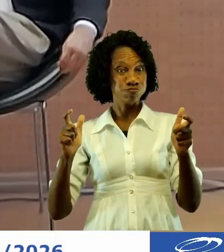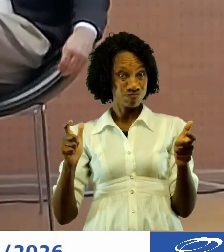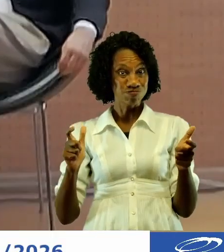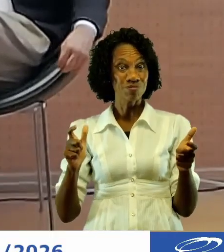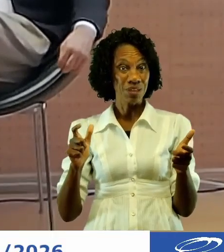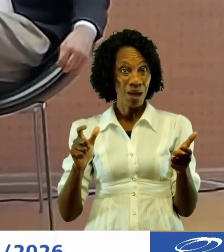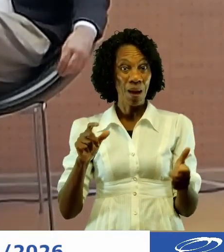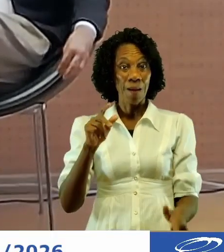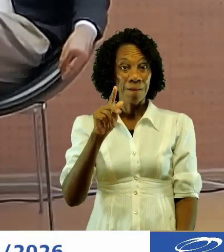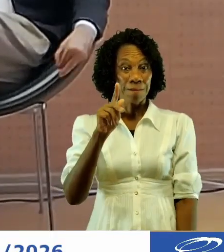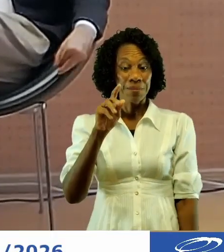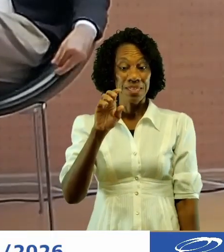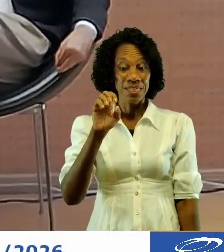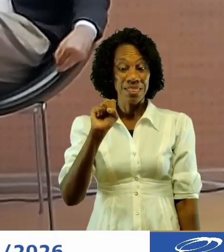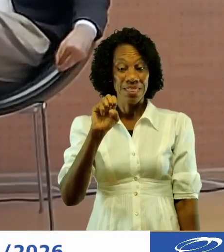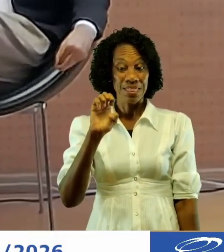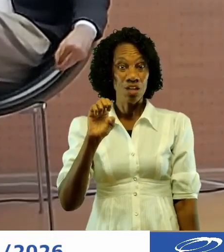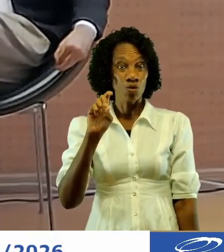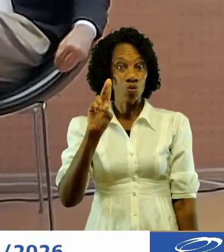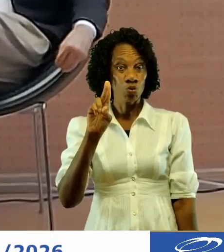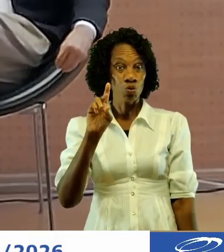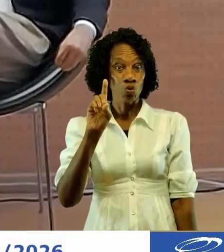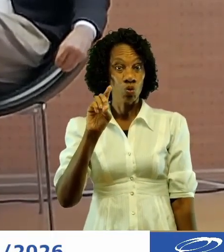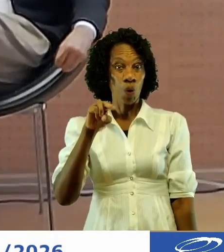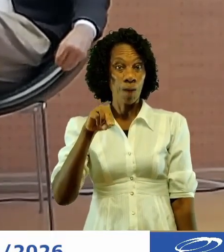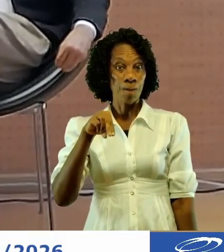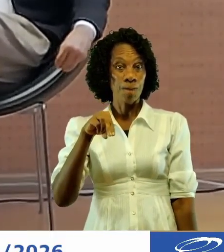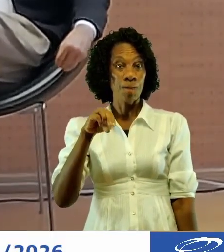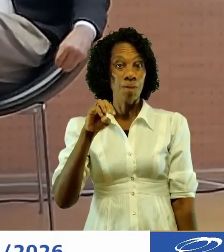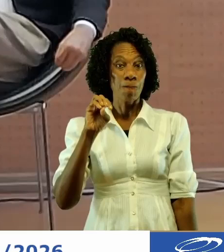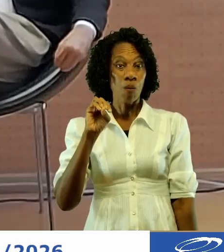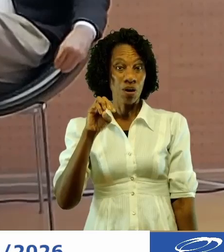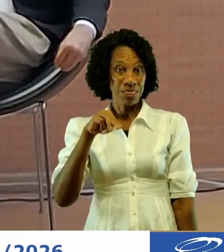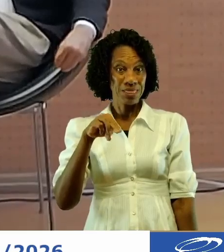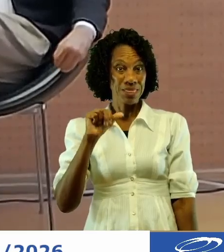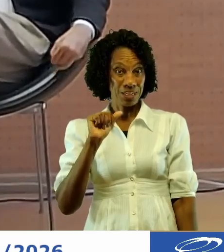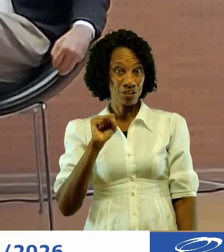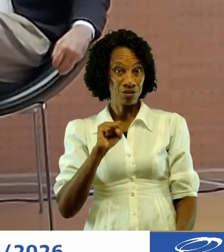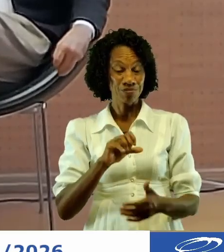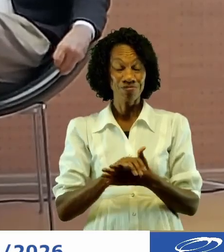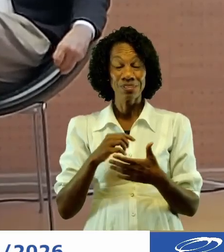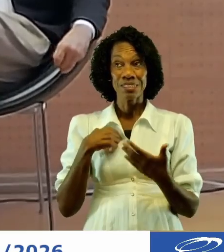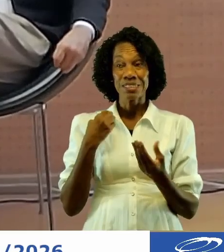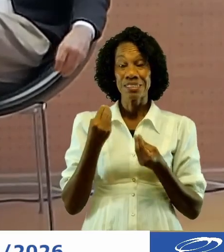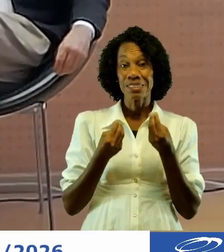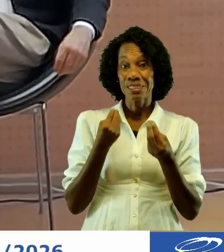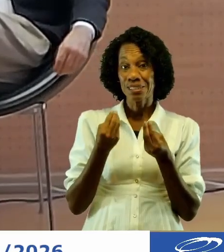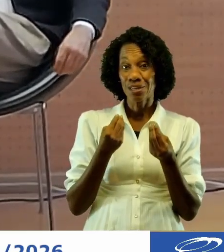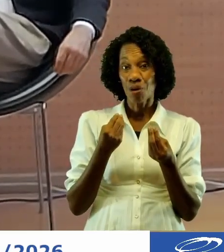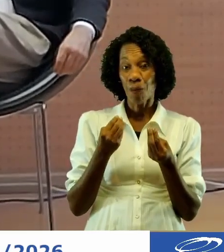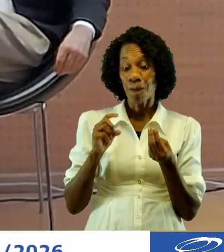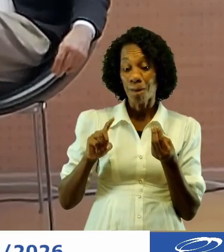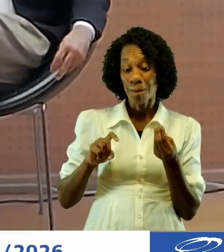pseudomonas produtoras de NDM e também enterobacteriales produtoras de NDM, certo? Então, são bactérias que